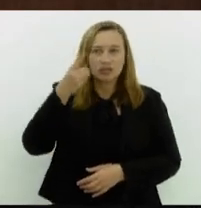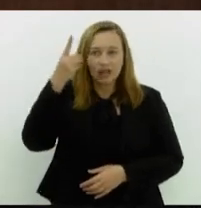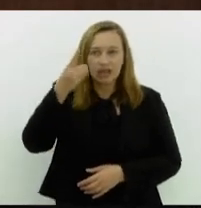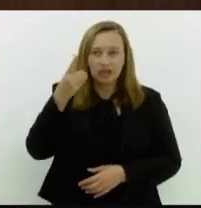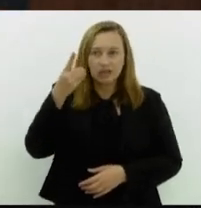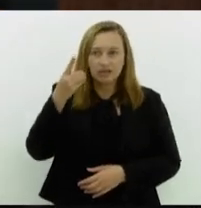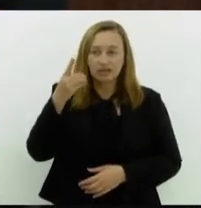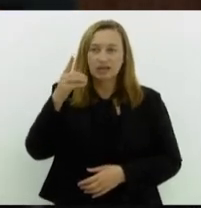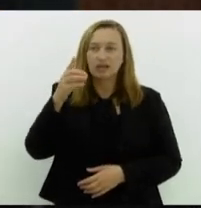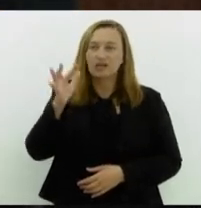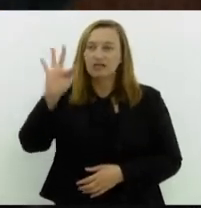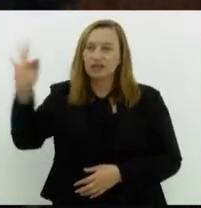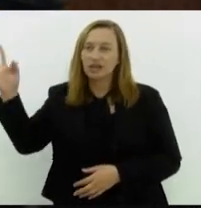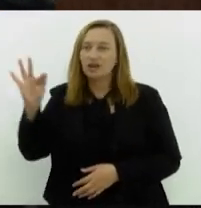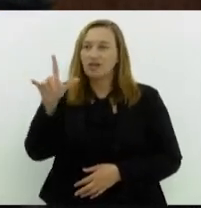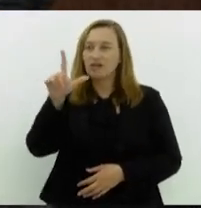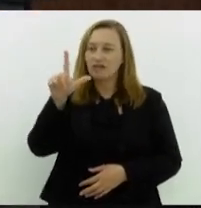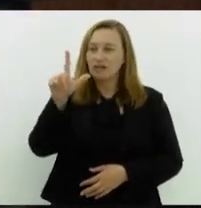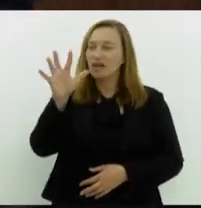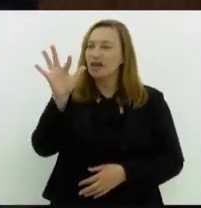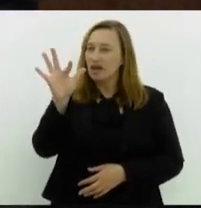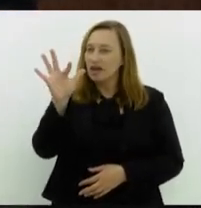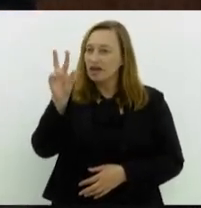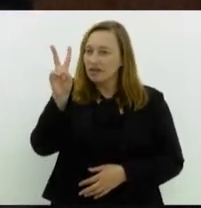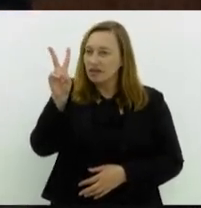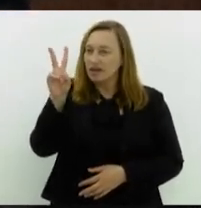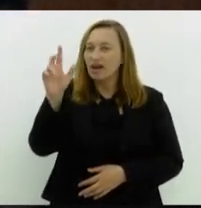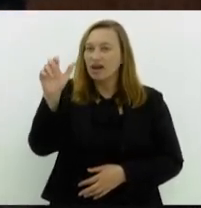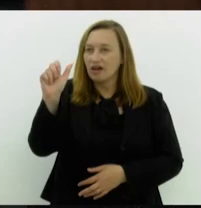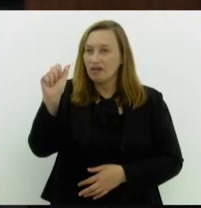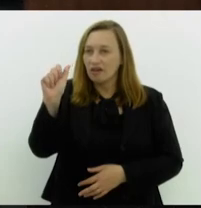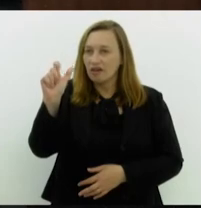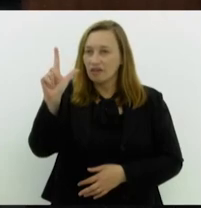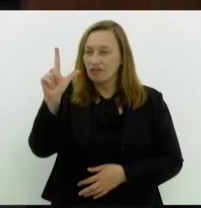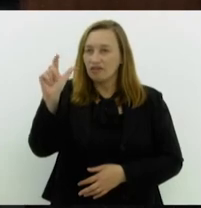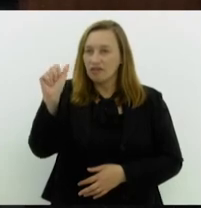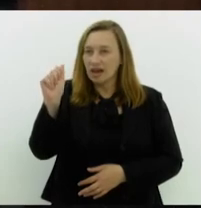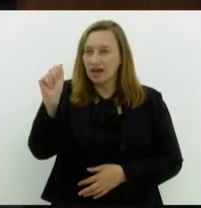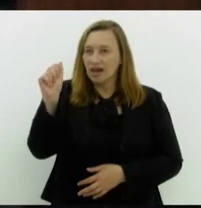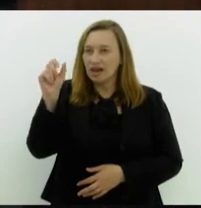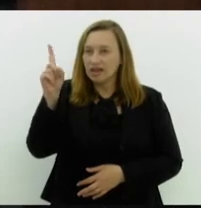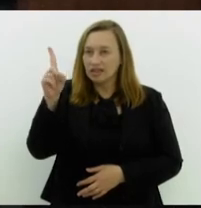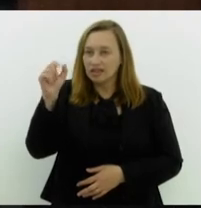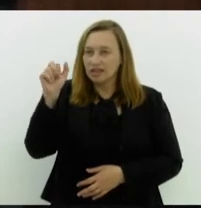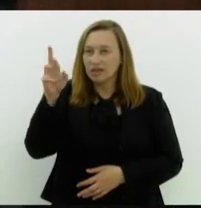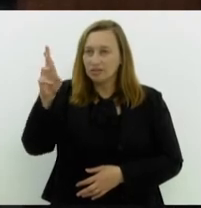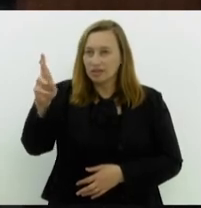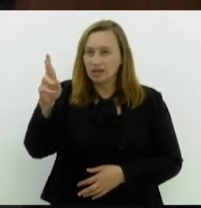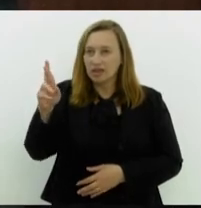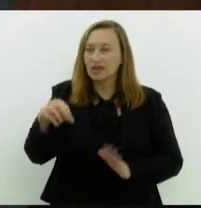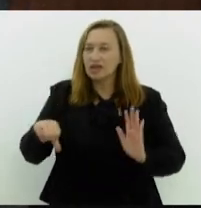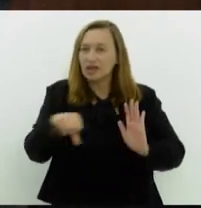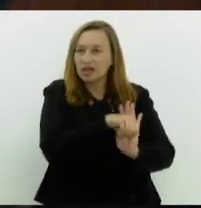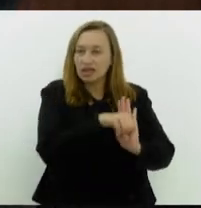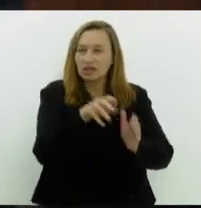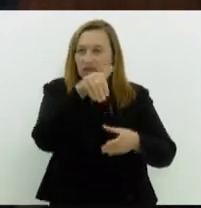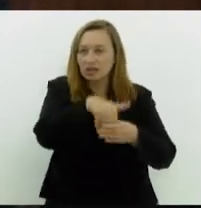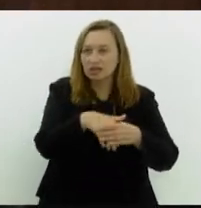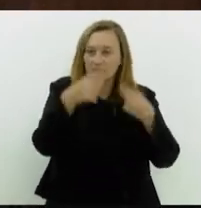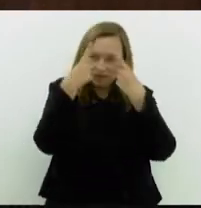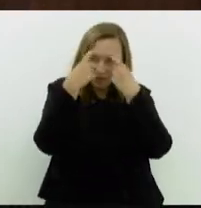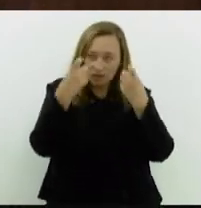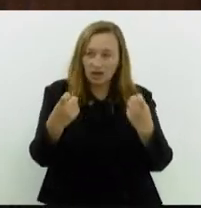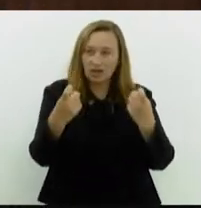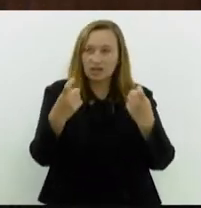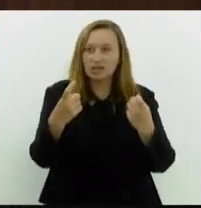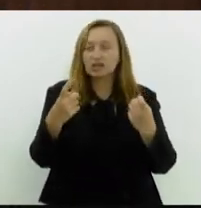Vladimir Costa por crime de... o crime eleitoral de violência política